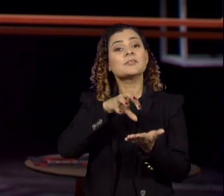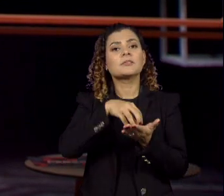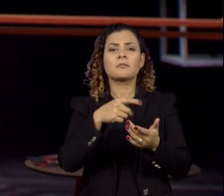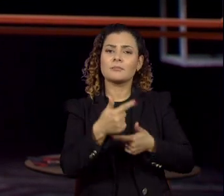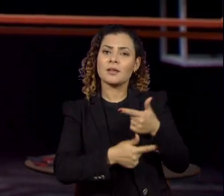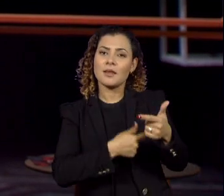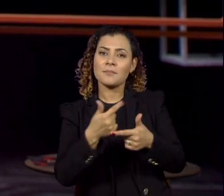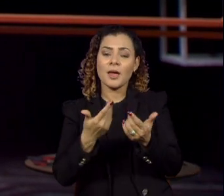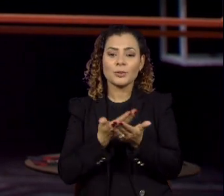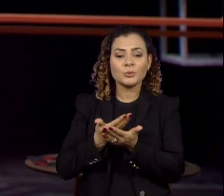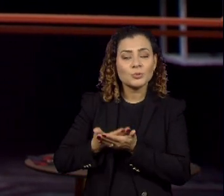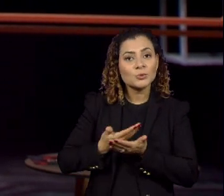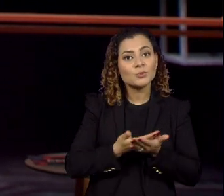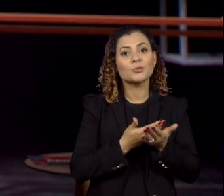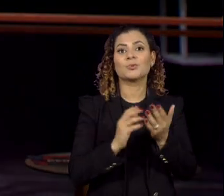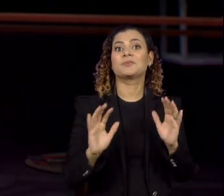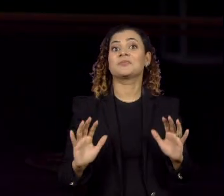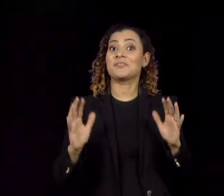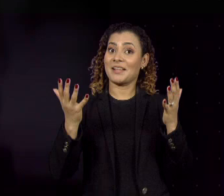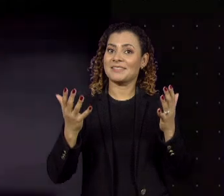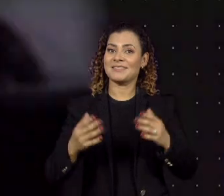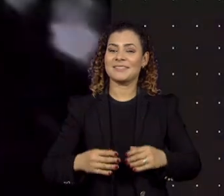produção, estudo e festa.